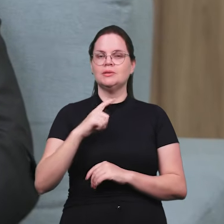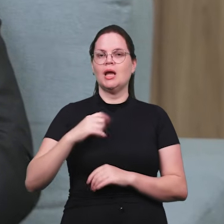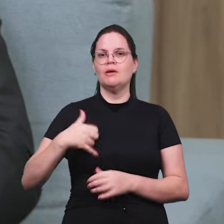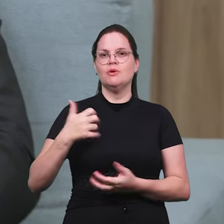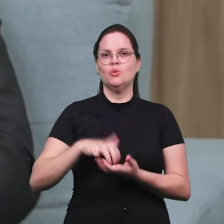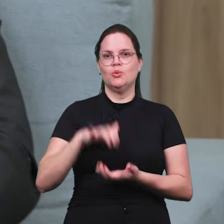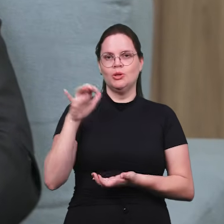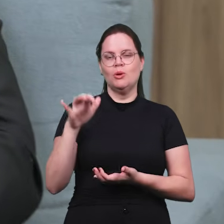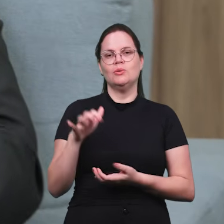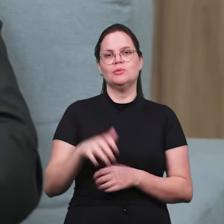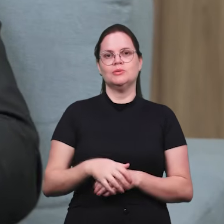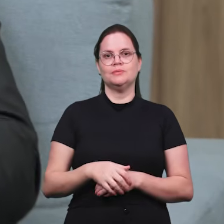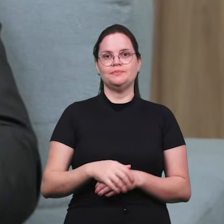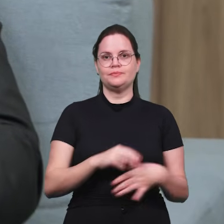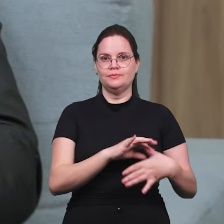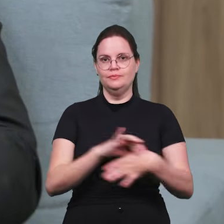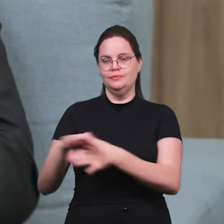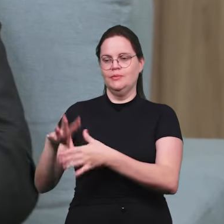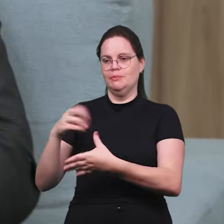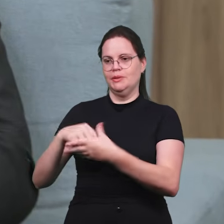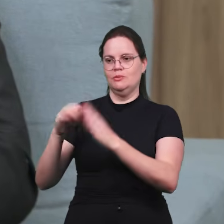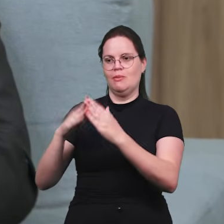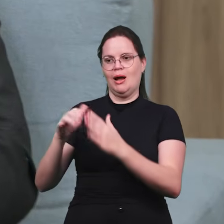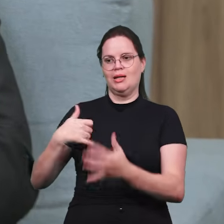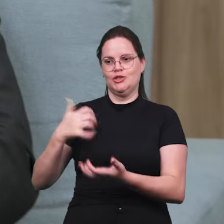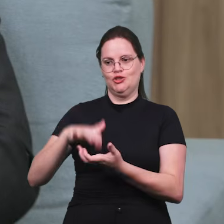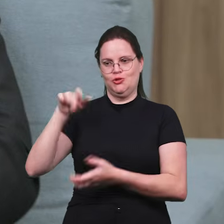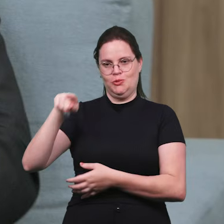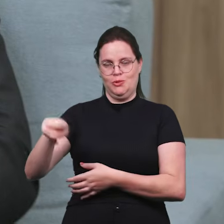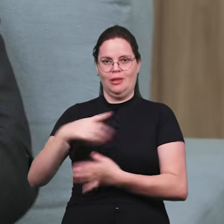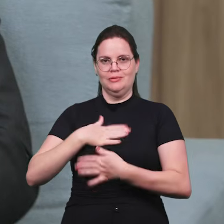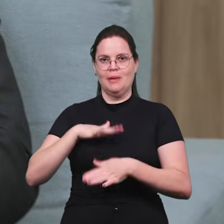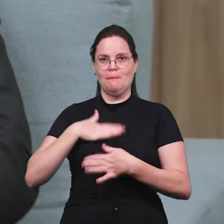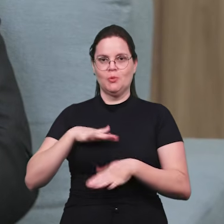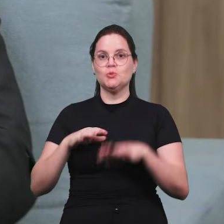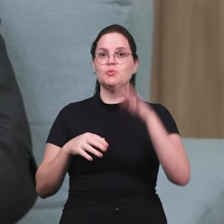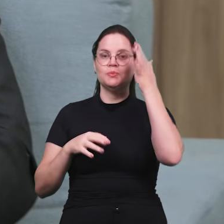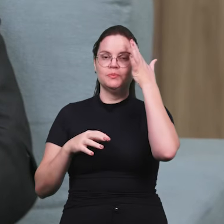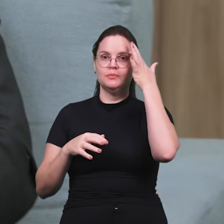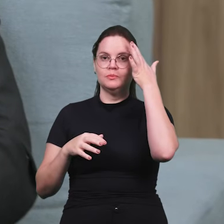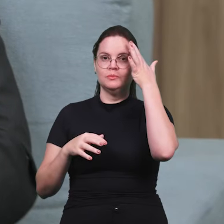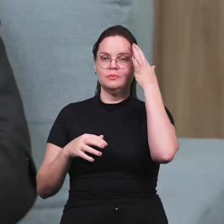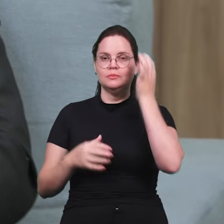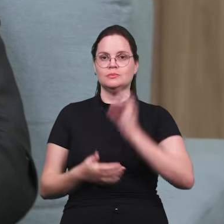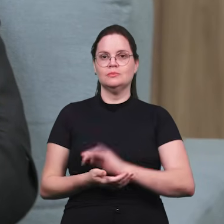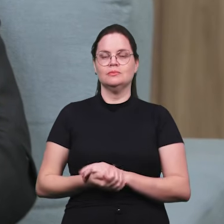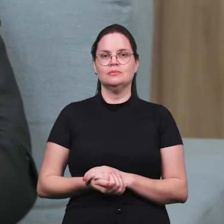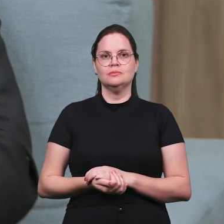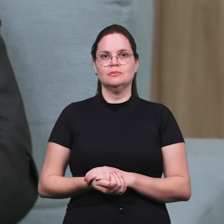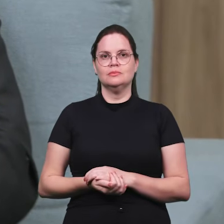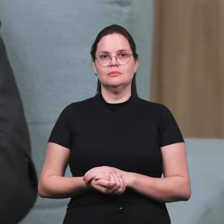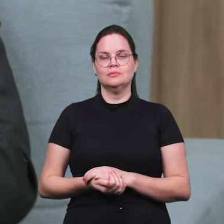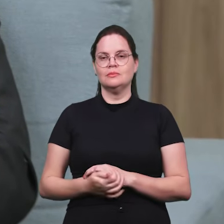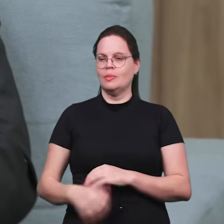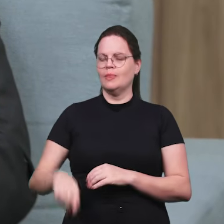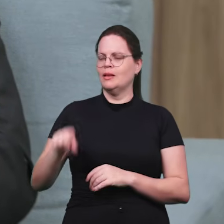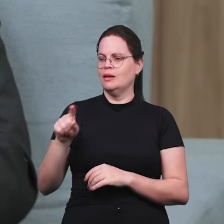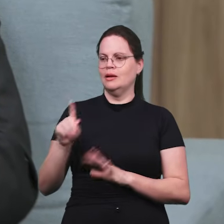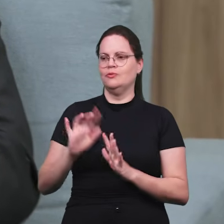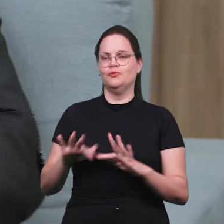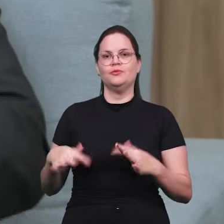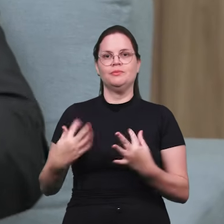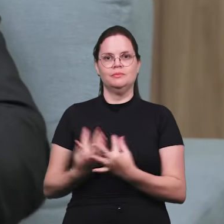foi colocado em uma casa de repouso, né? E ali a